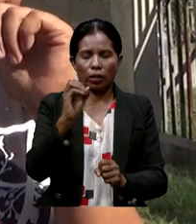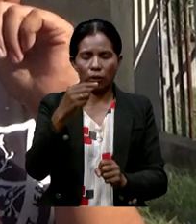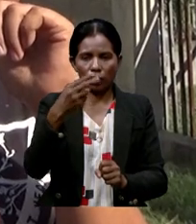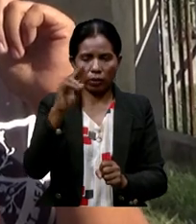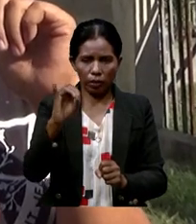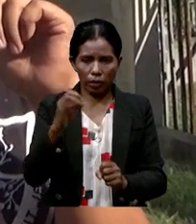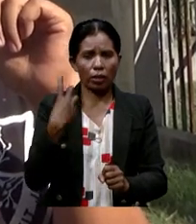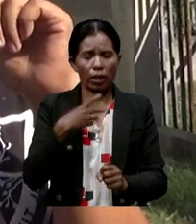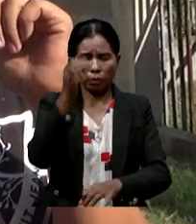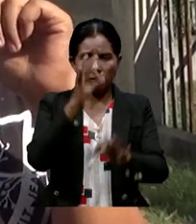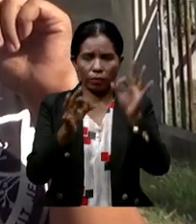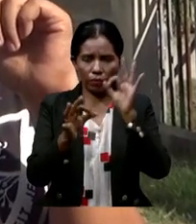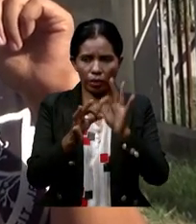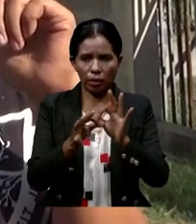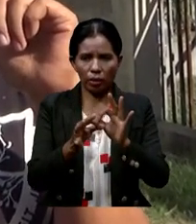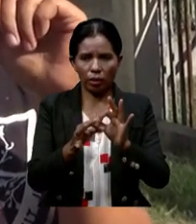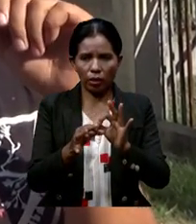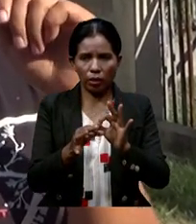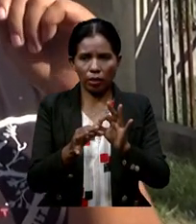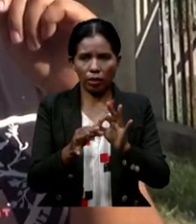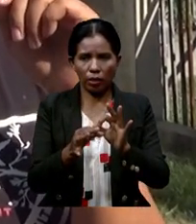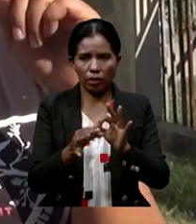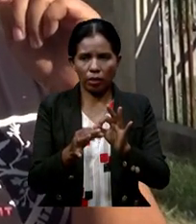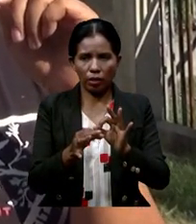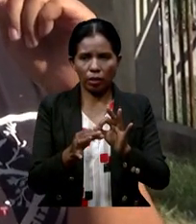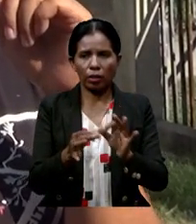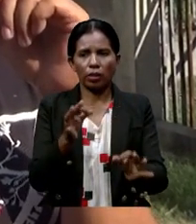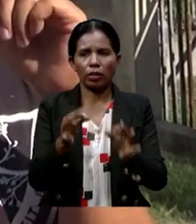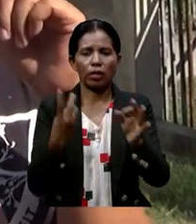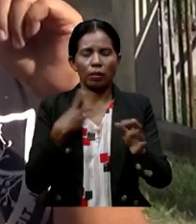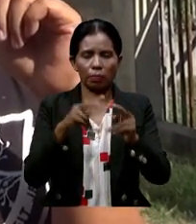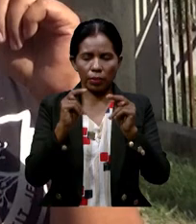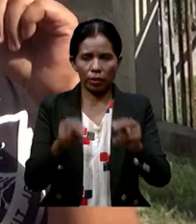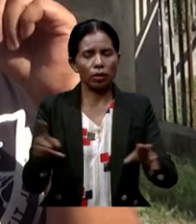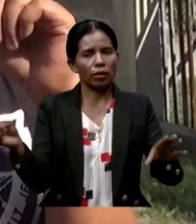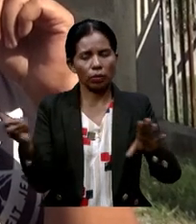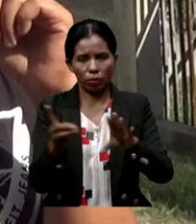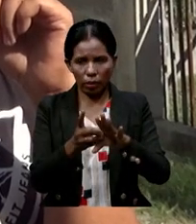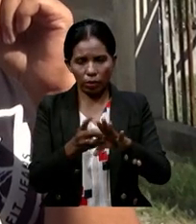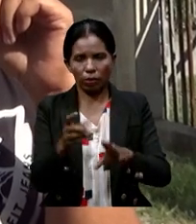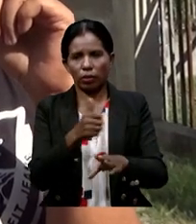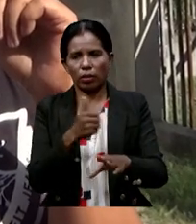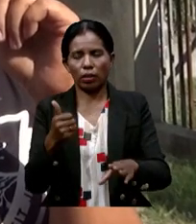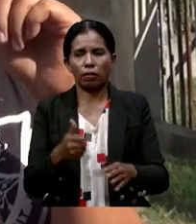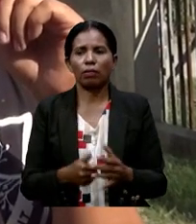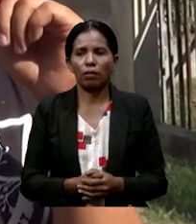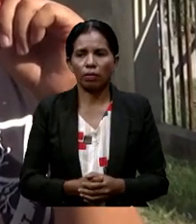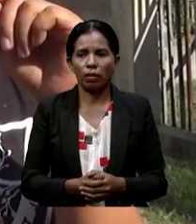kata atu kare ami persija dokumen suma